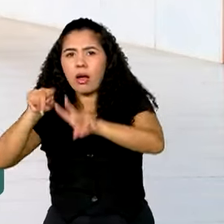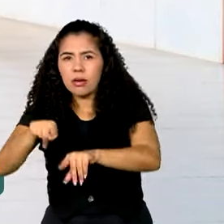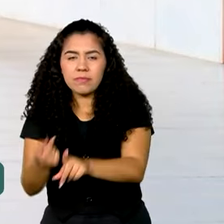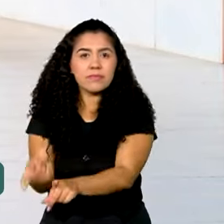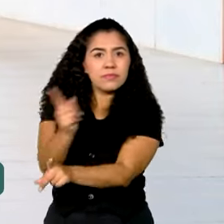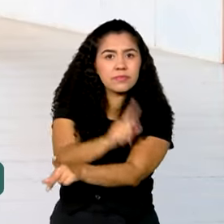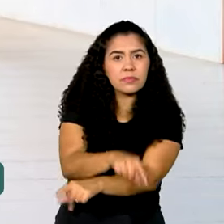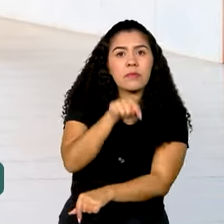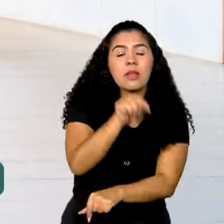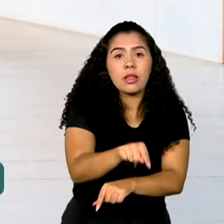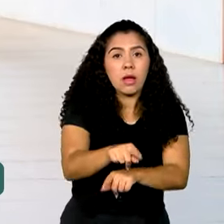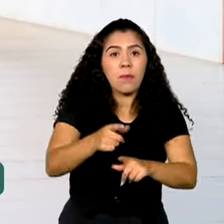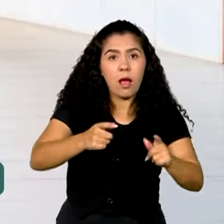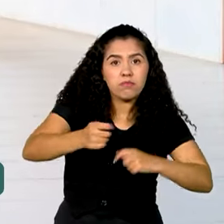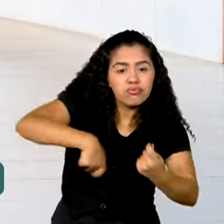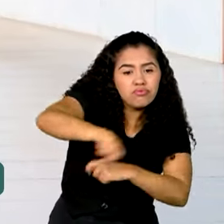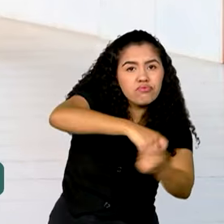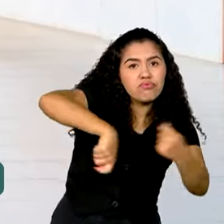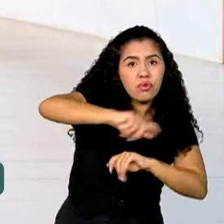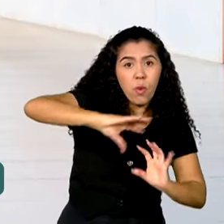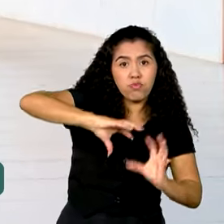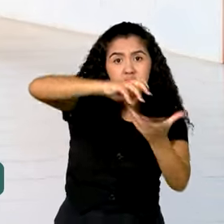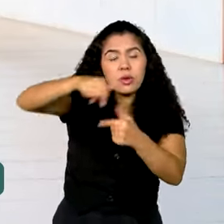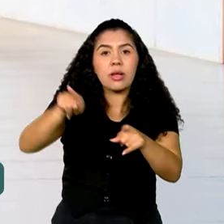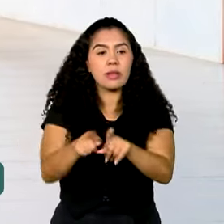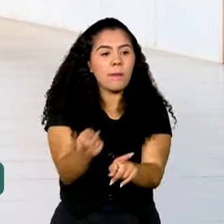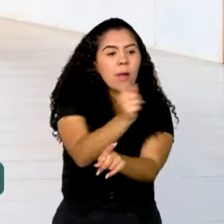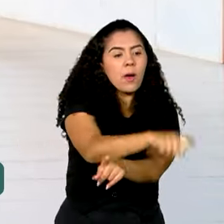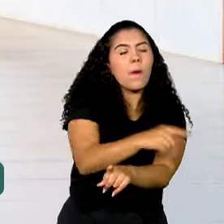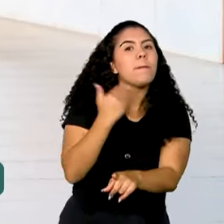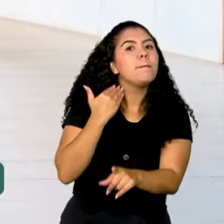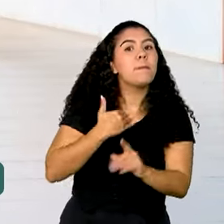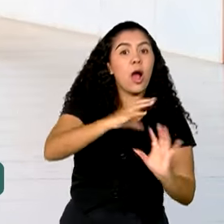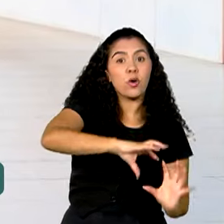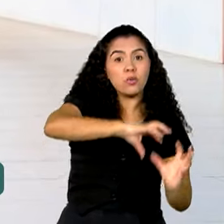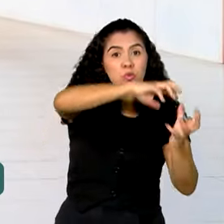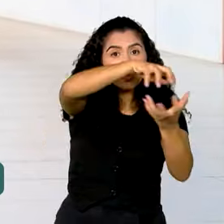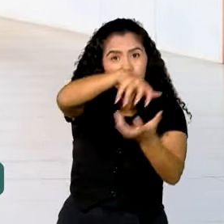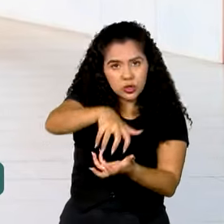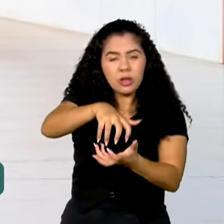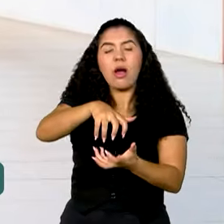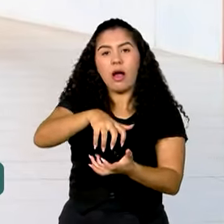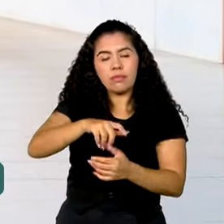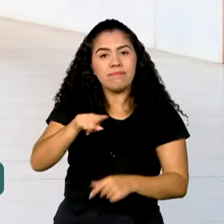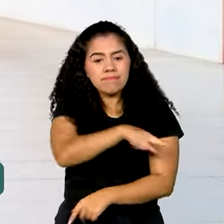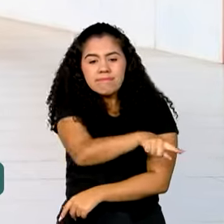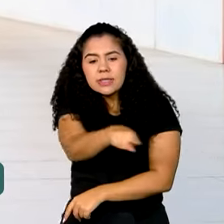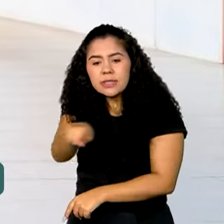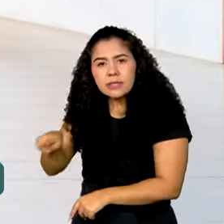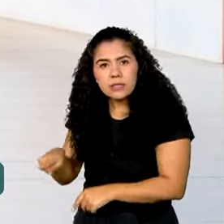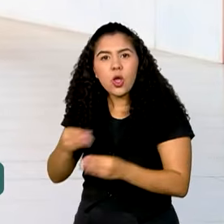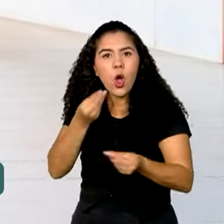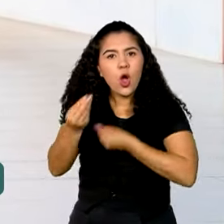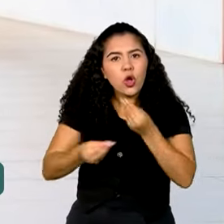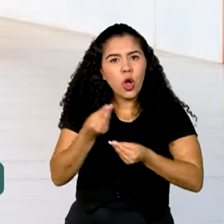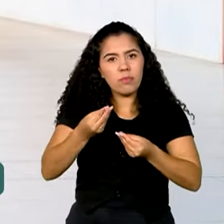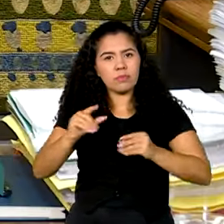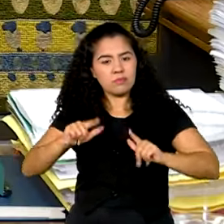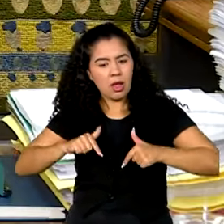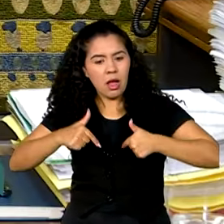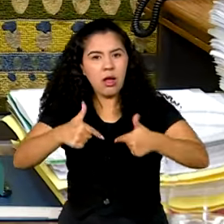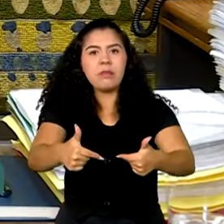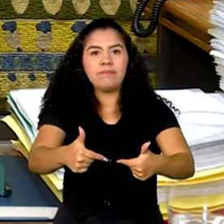Organização Mundial do Comércio, o Banco Mundial e o Fundo Monetário Internacional pensam e agem sobre os